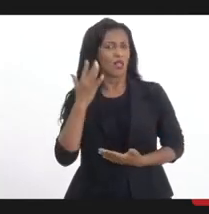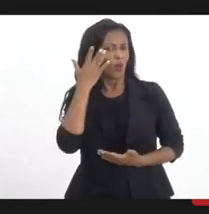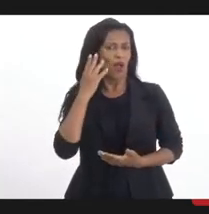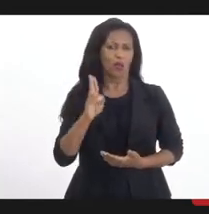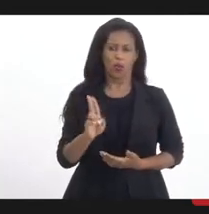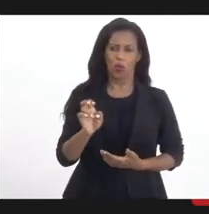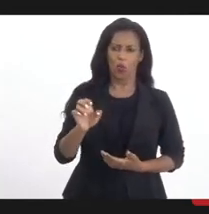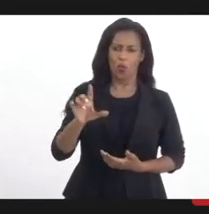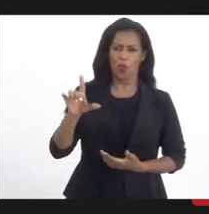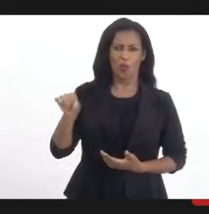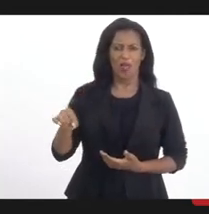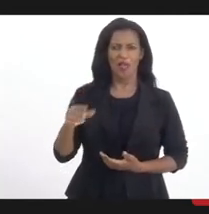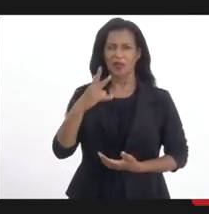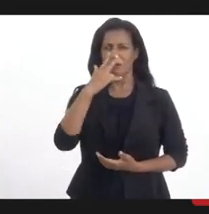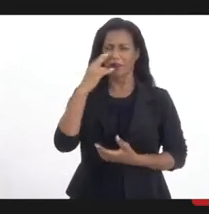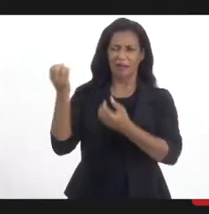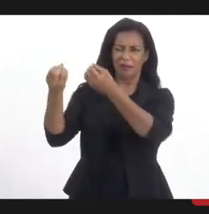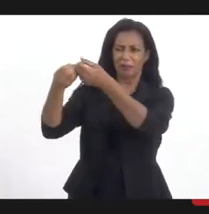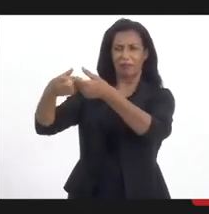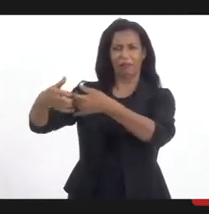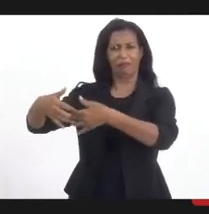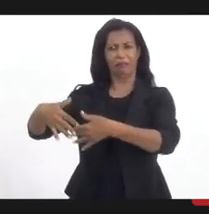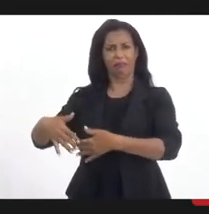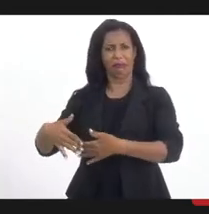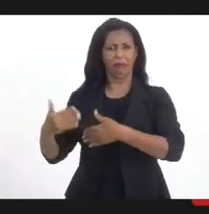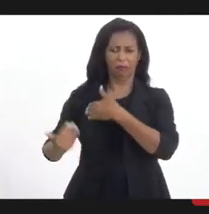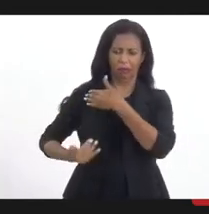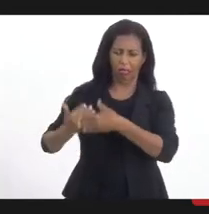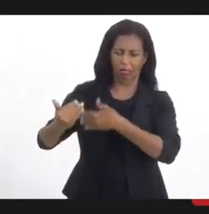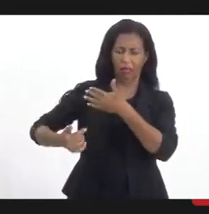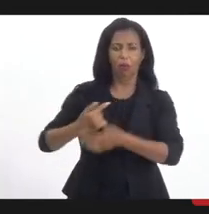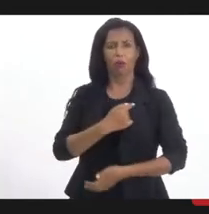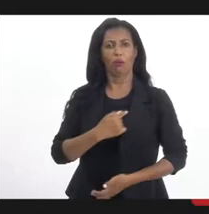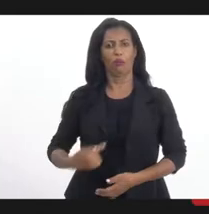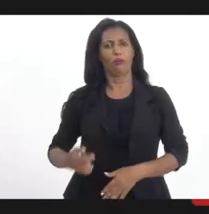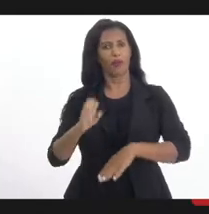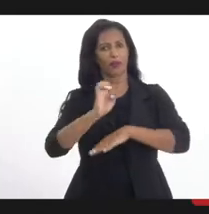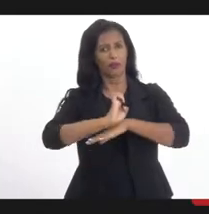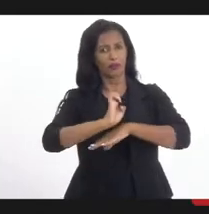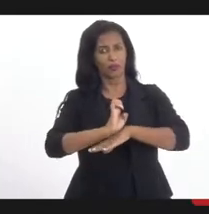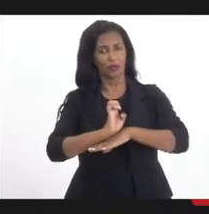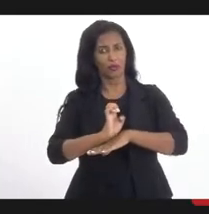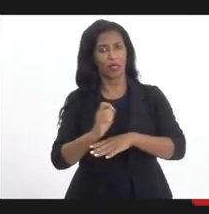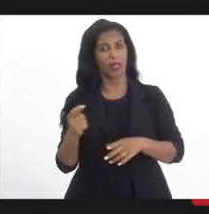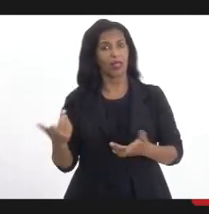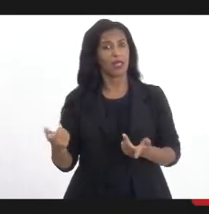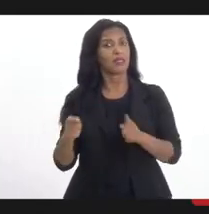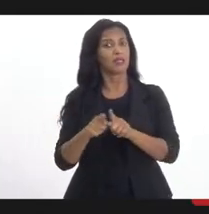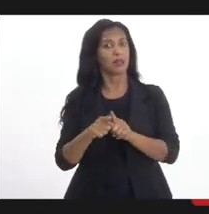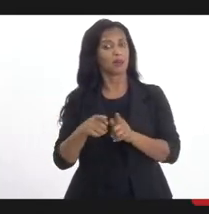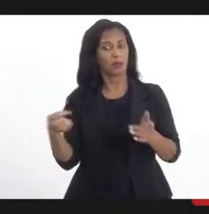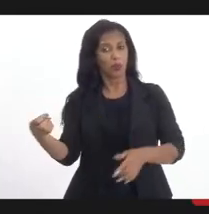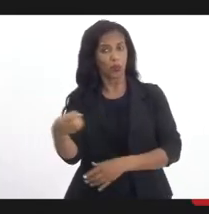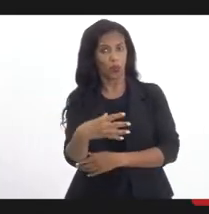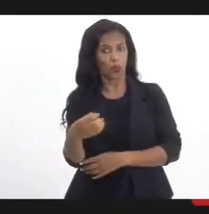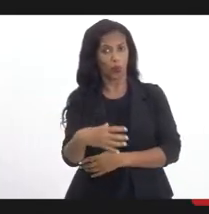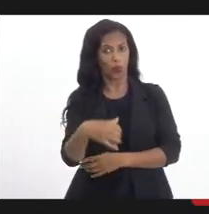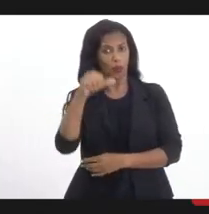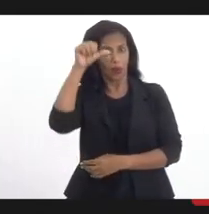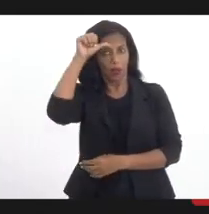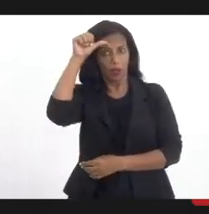sendo assassinada por inanição por sucessivos governos estaduais, inclusive pelo atual governo Cláudio Castro, que não